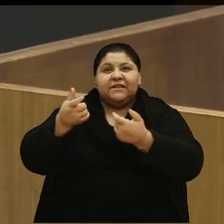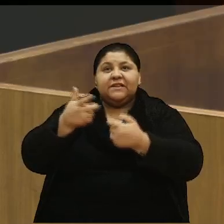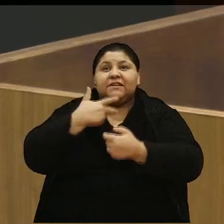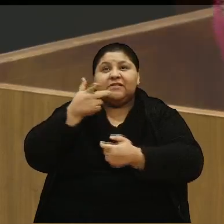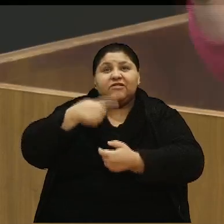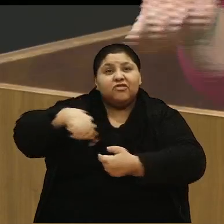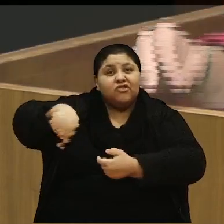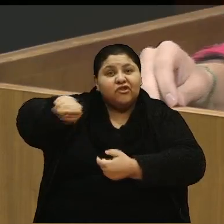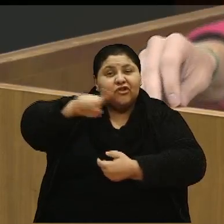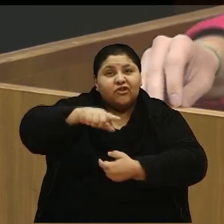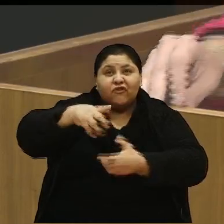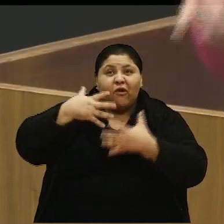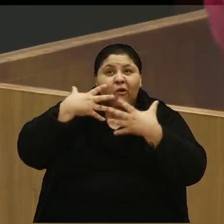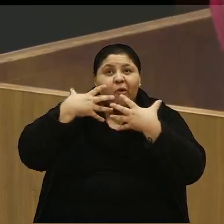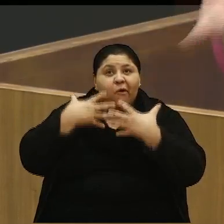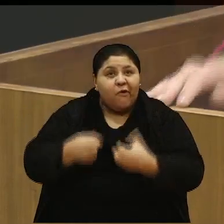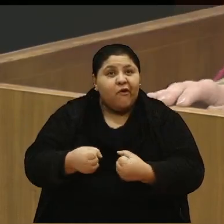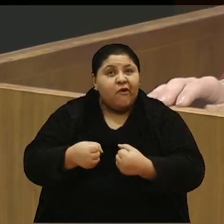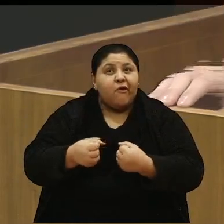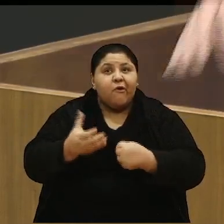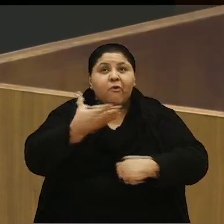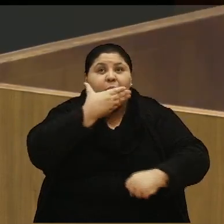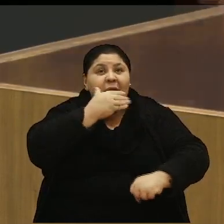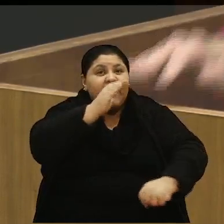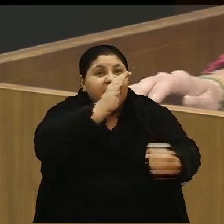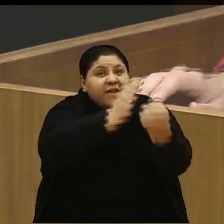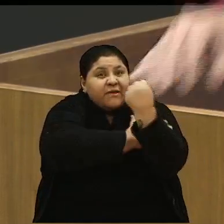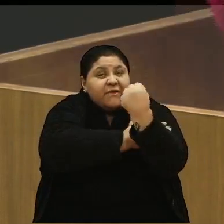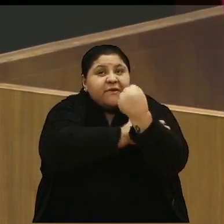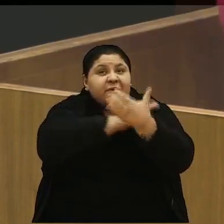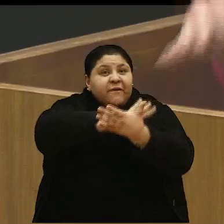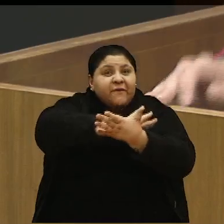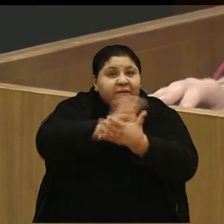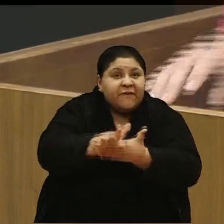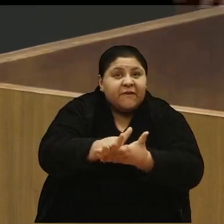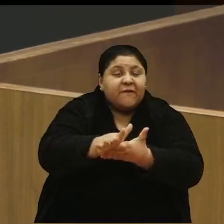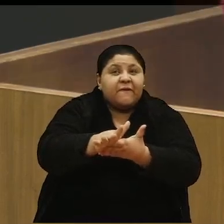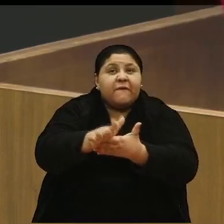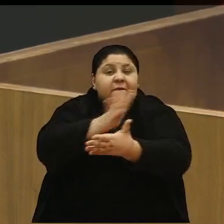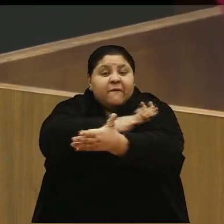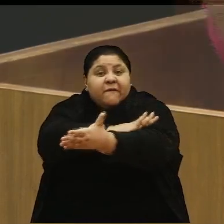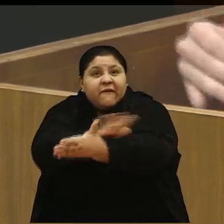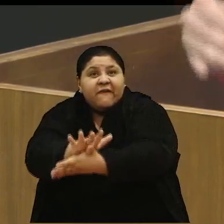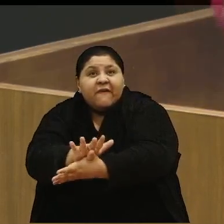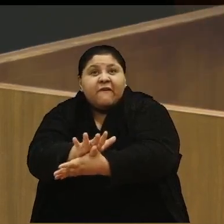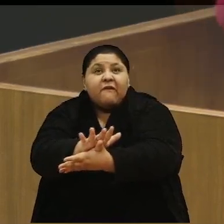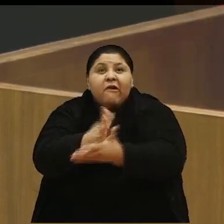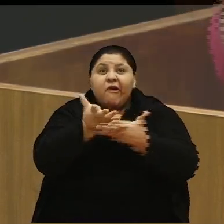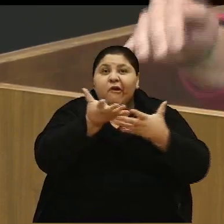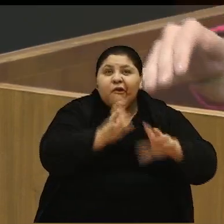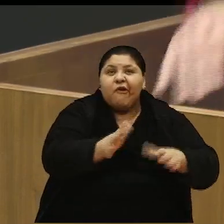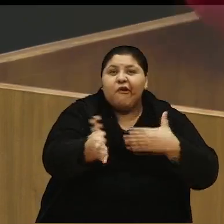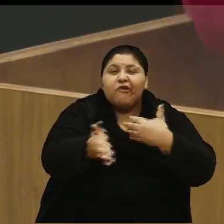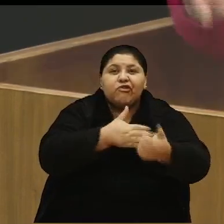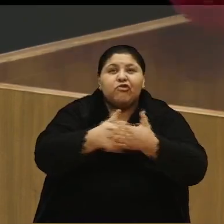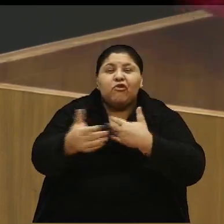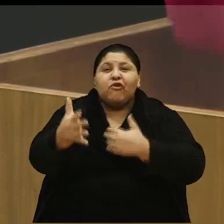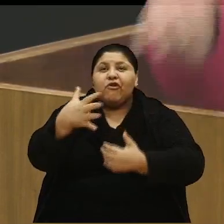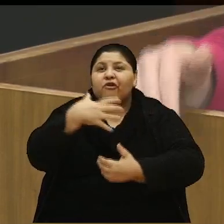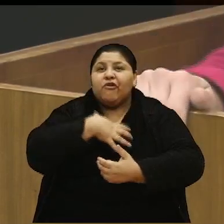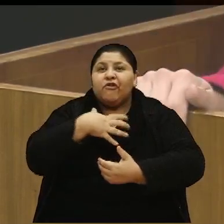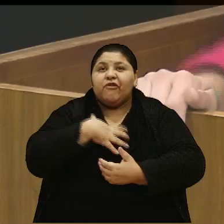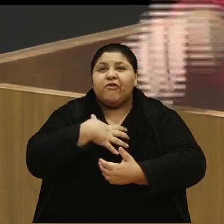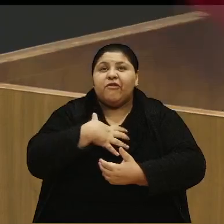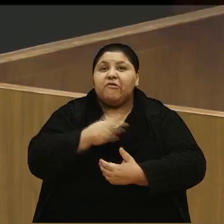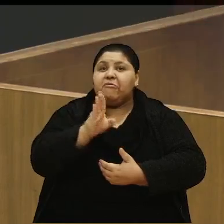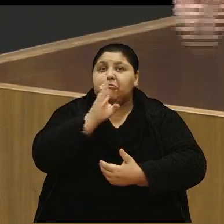não vamos tolerar machismo, racismo, preconceito, discriminação, de qualquer forma, sem falar